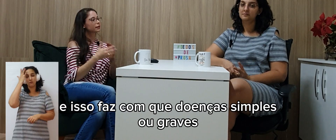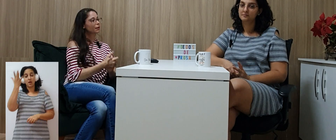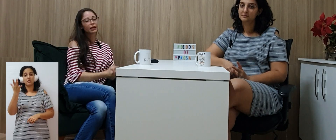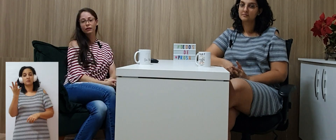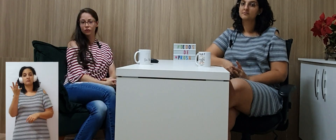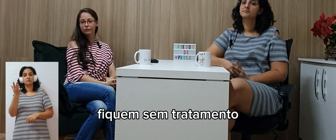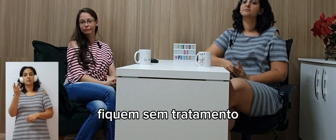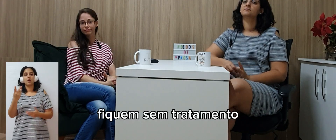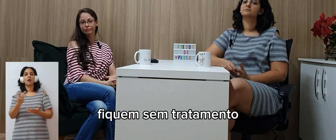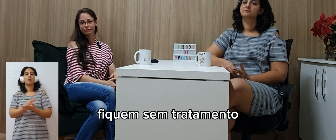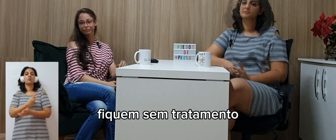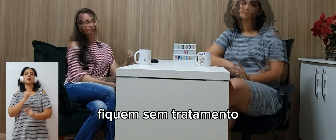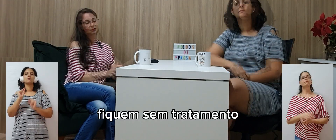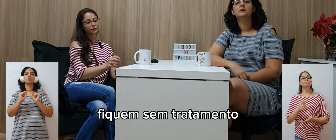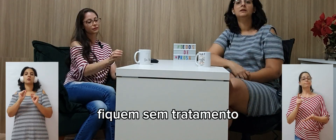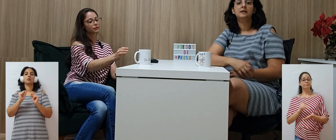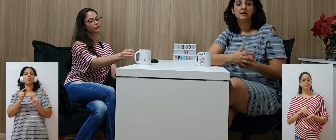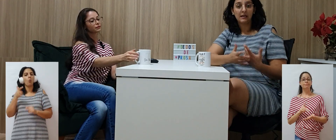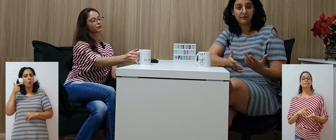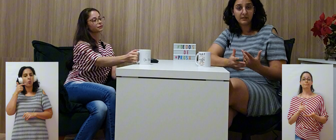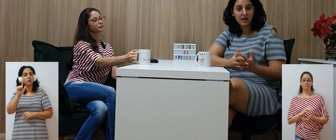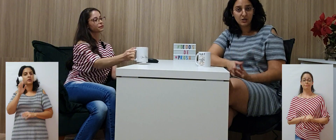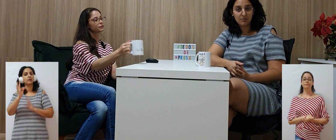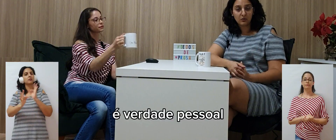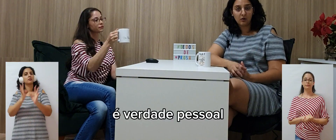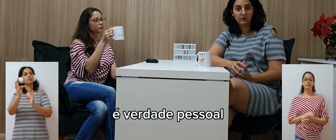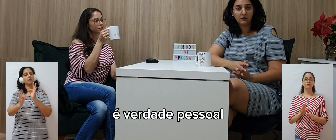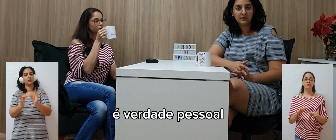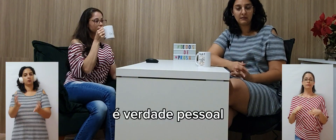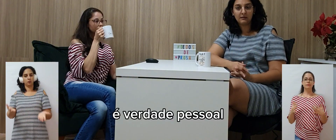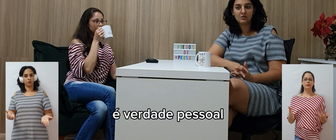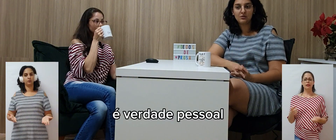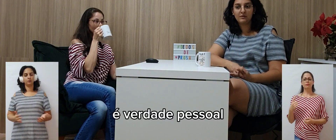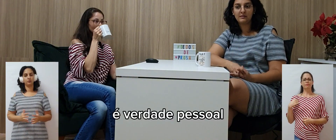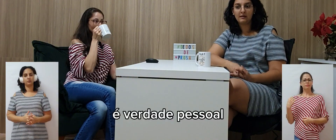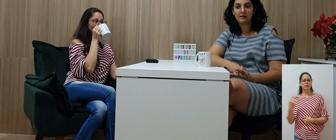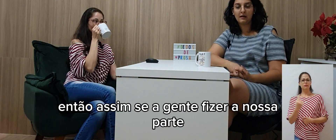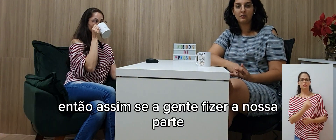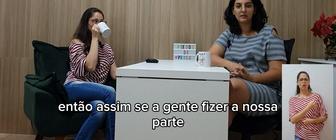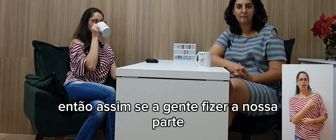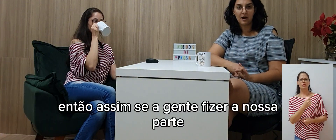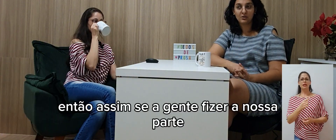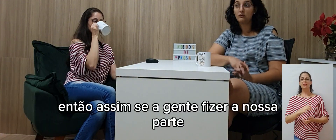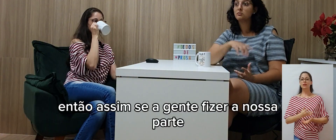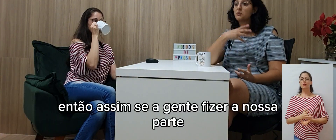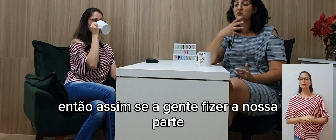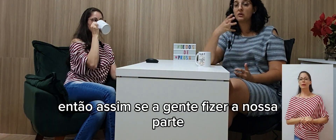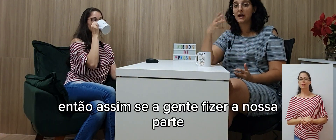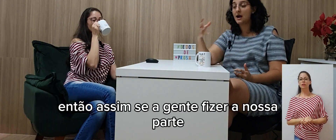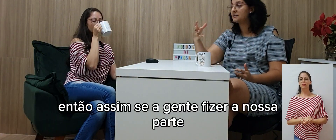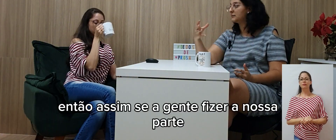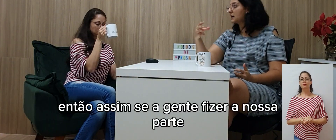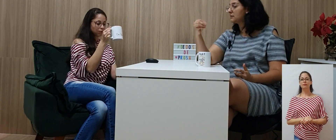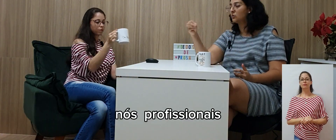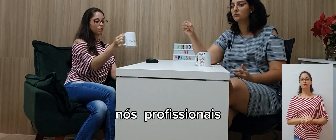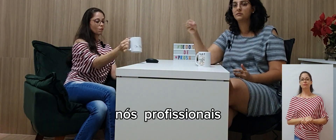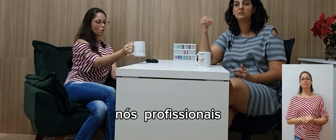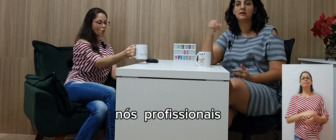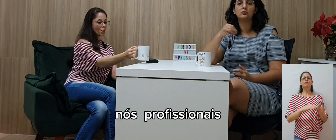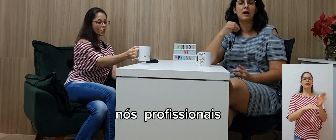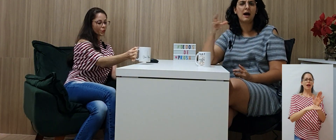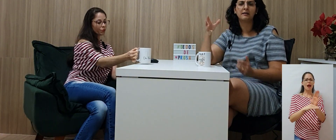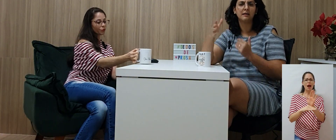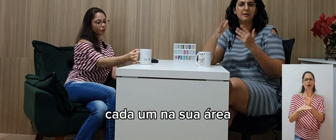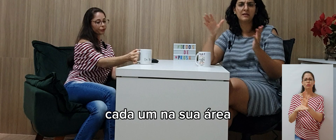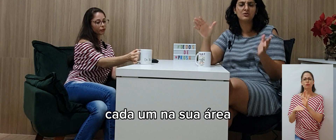sem tratamento. É verdade, pessoal. Então, assim, se a gente fizer a nossa parte, nós profissionais, cada um